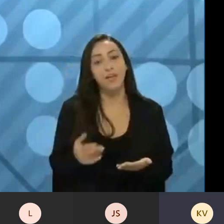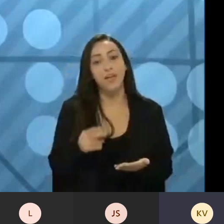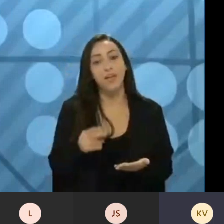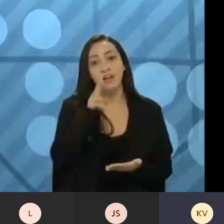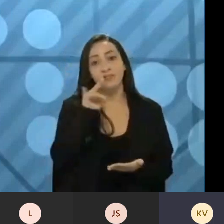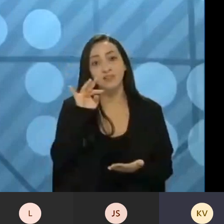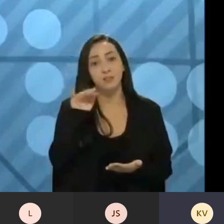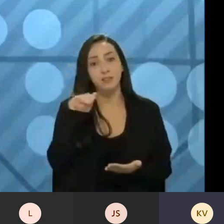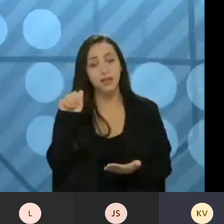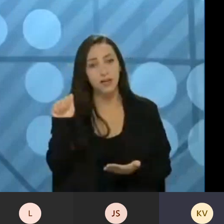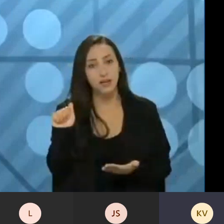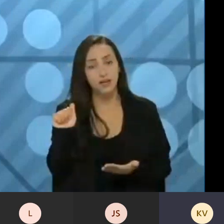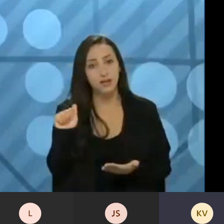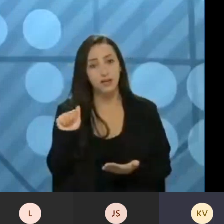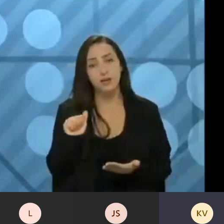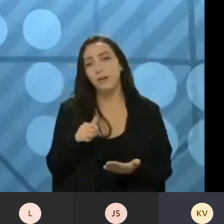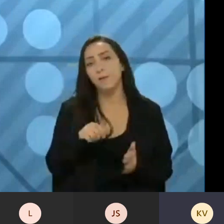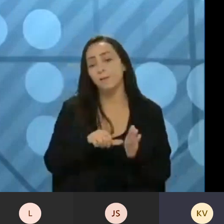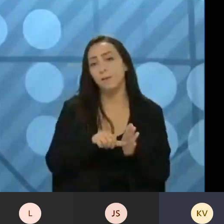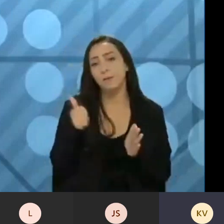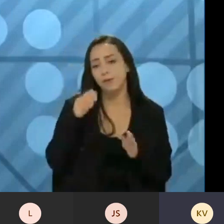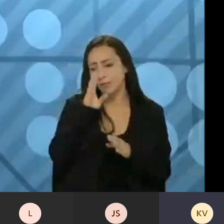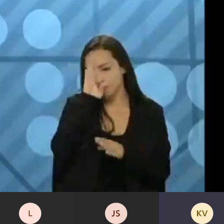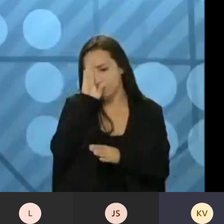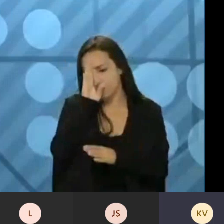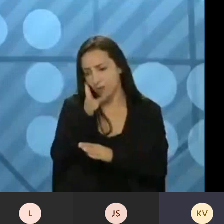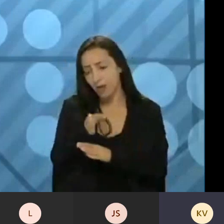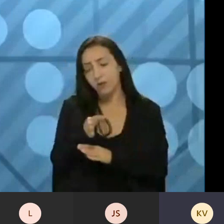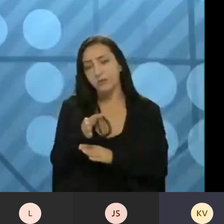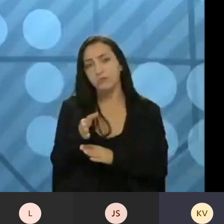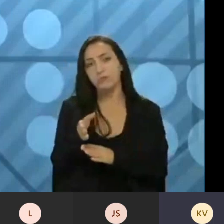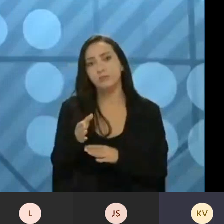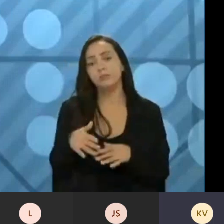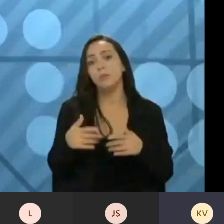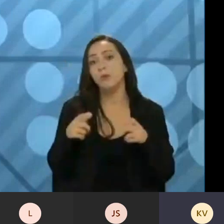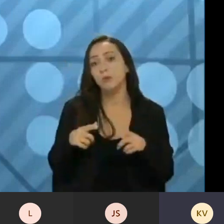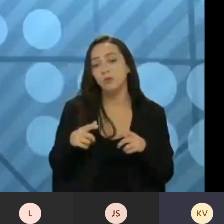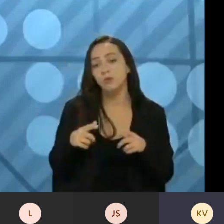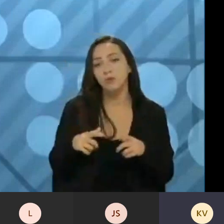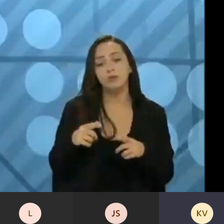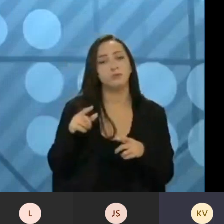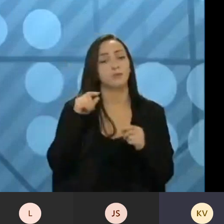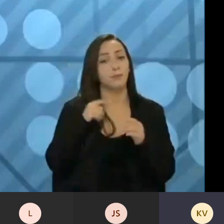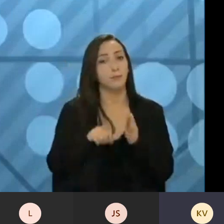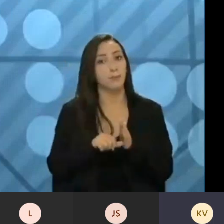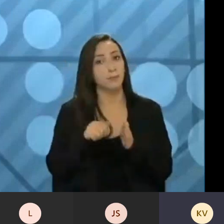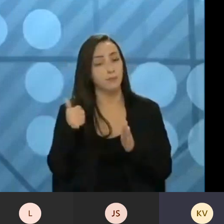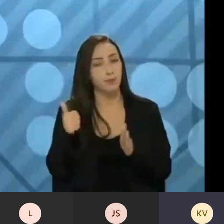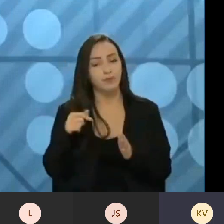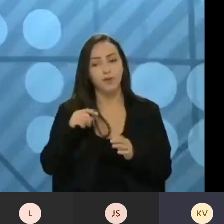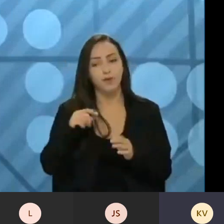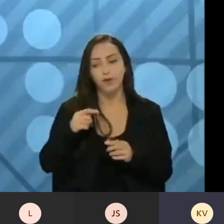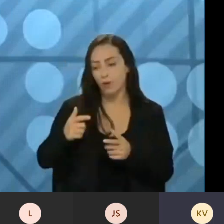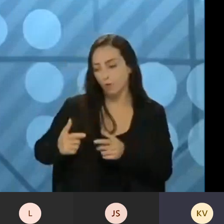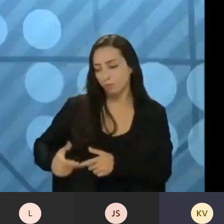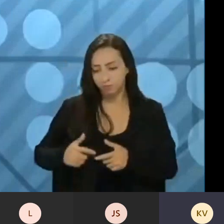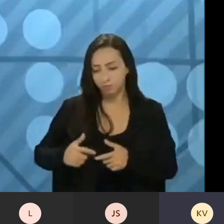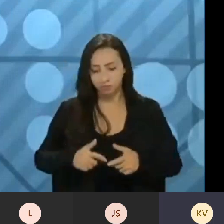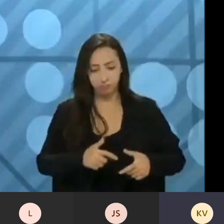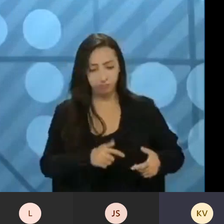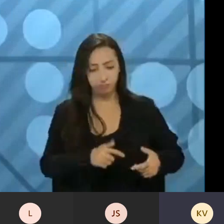infelizmente, aquela vitamina A, ela não vai ser destinada para a pele ou para o cabelo. Ela vai primeiro suprir